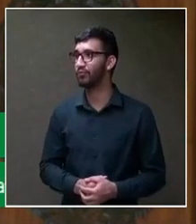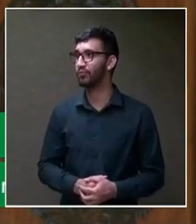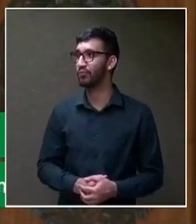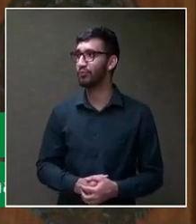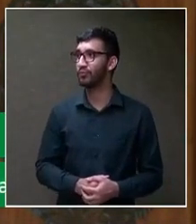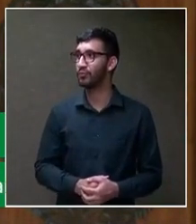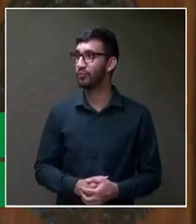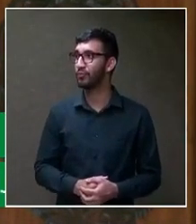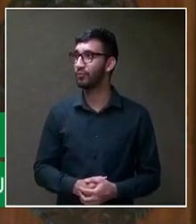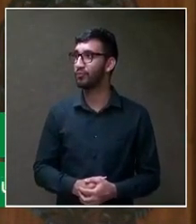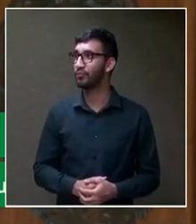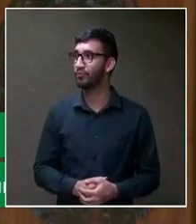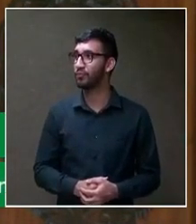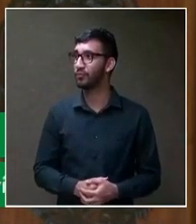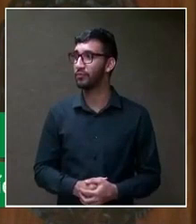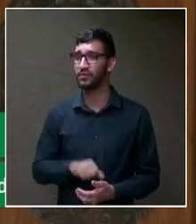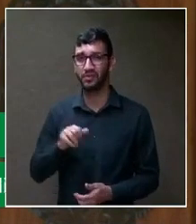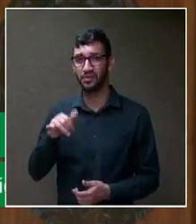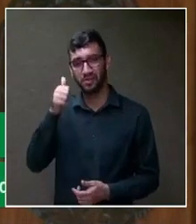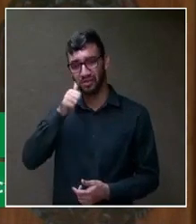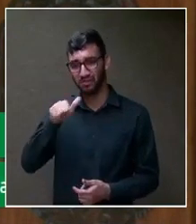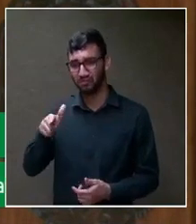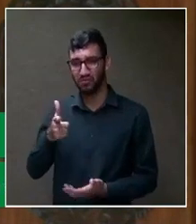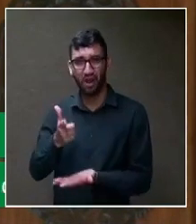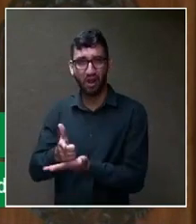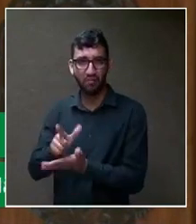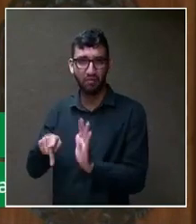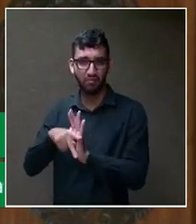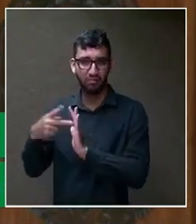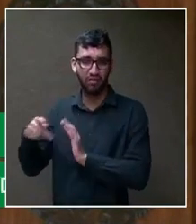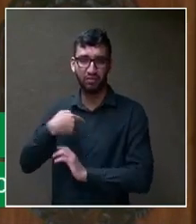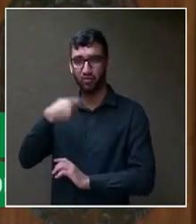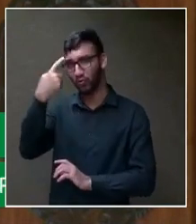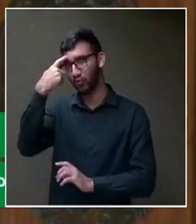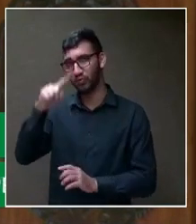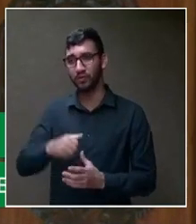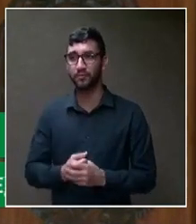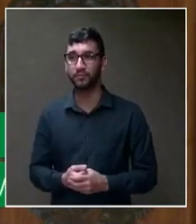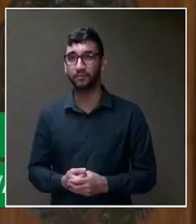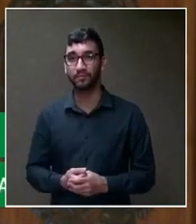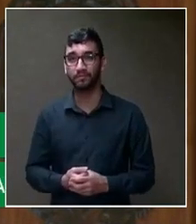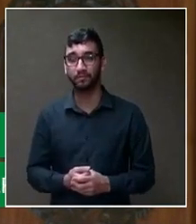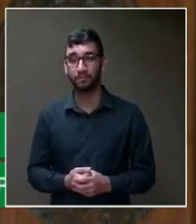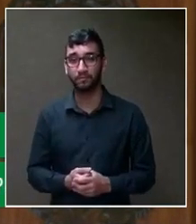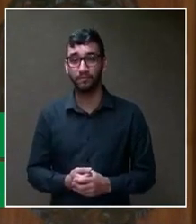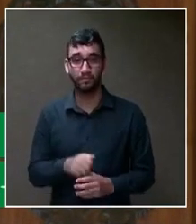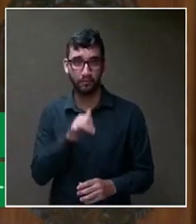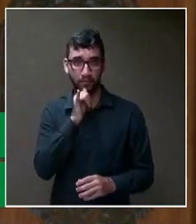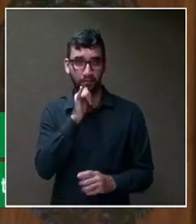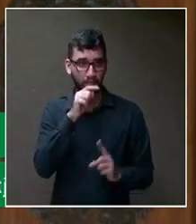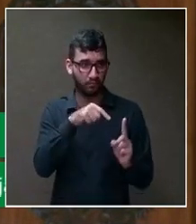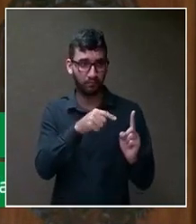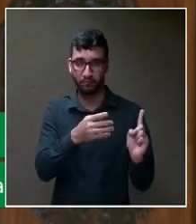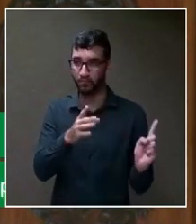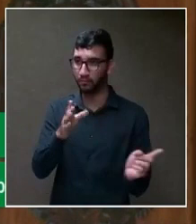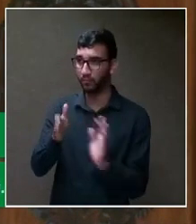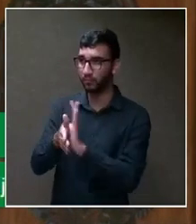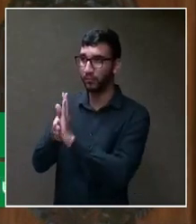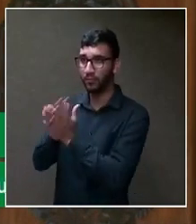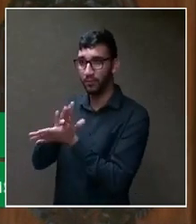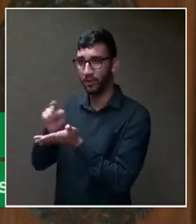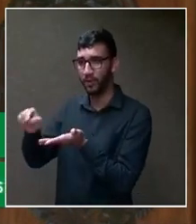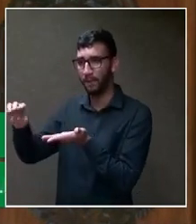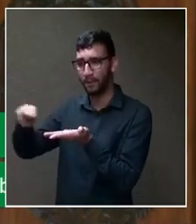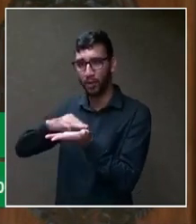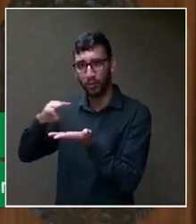sei dizer se ela tinha arma. É verdade que depois dele assassinar a Emily, mandou